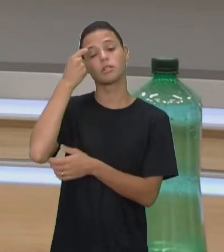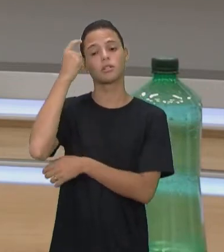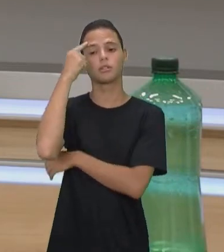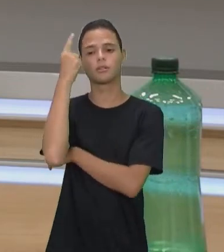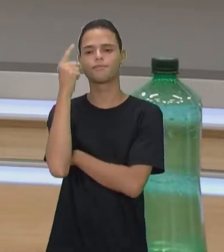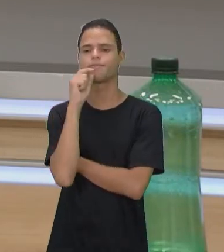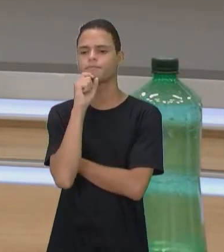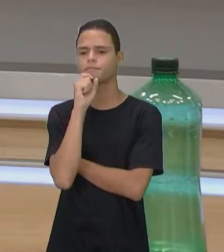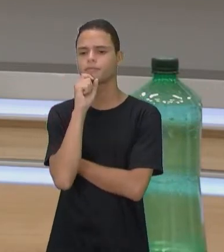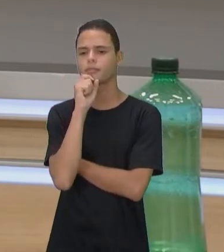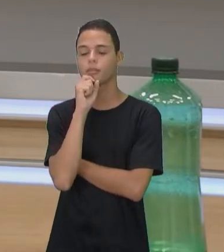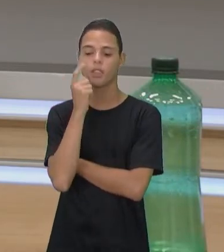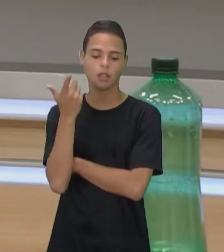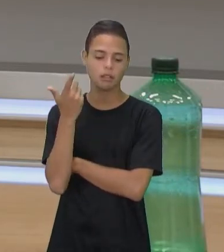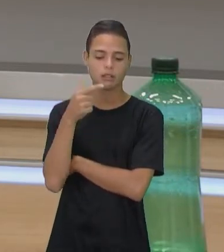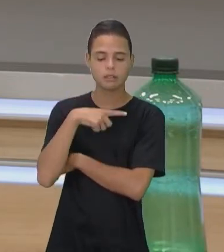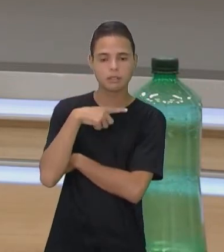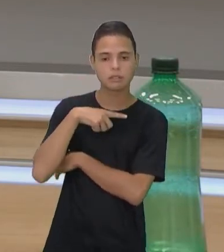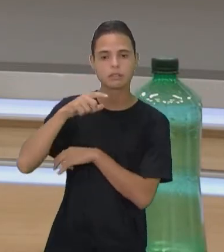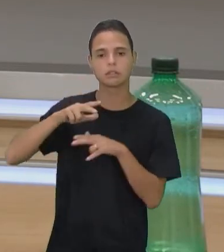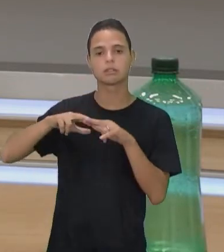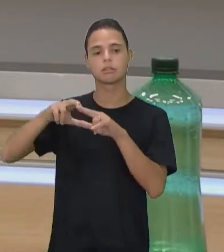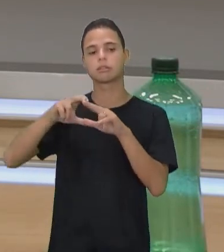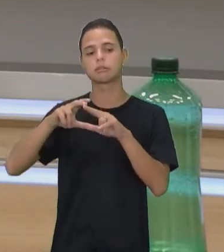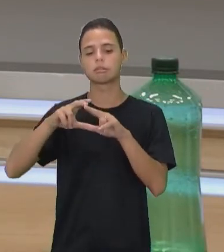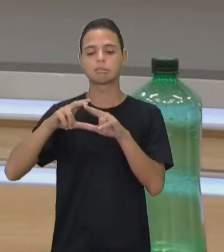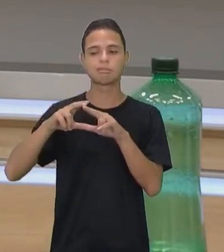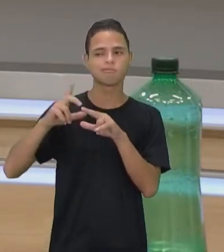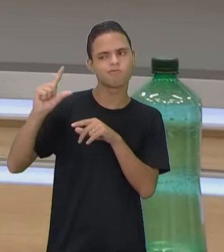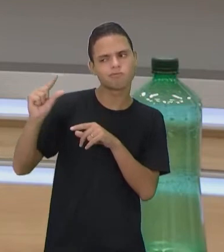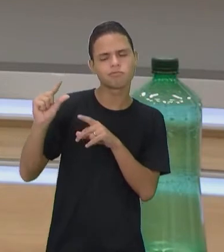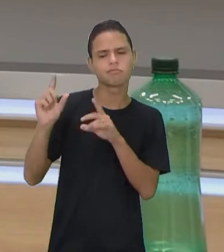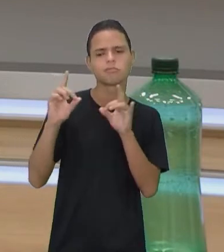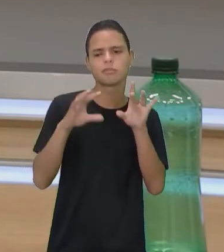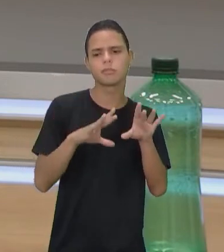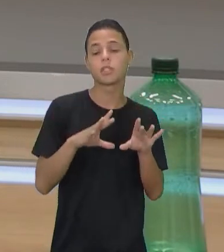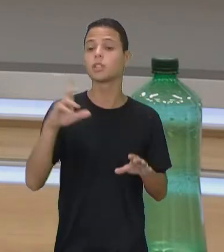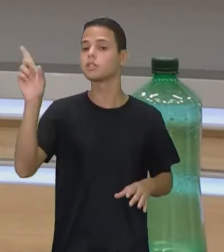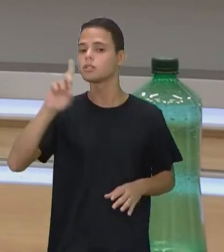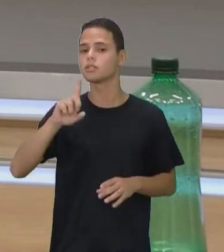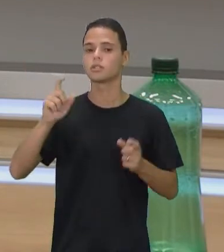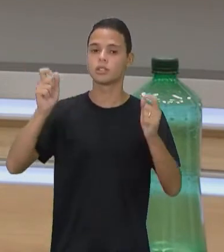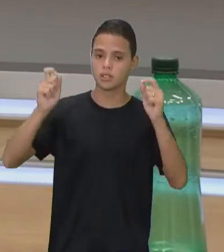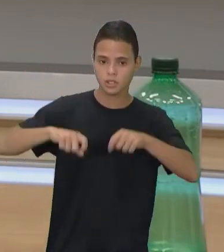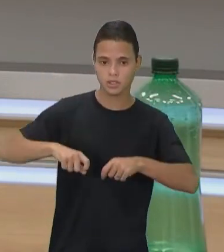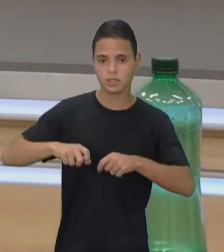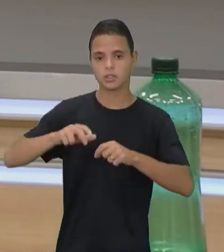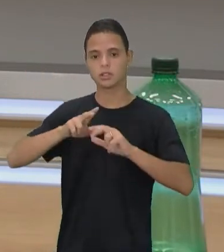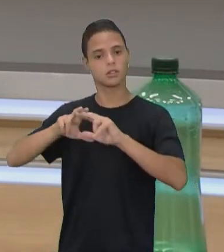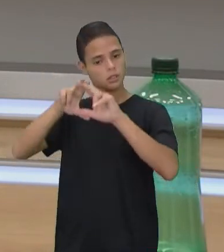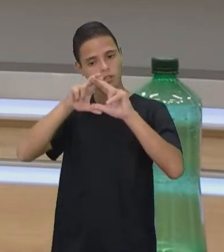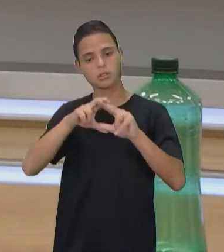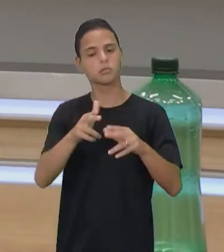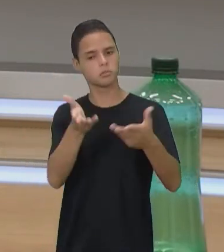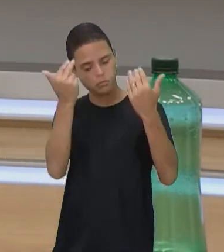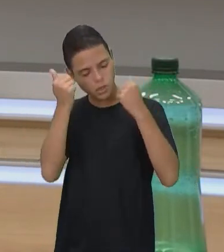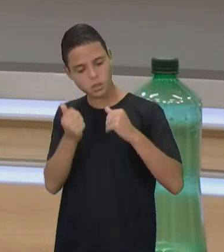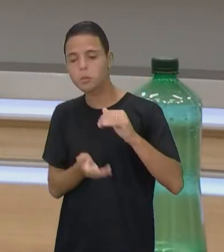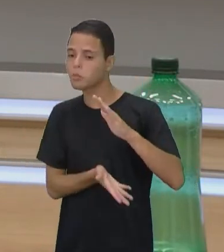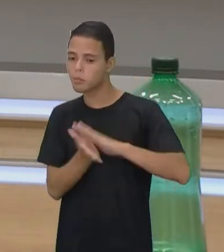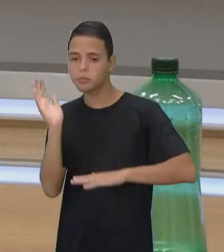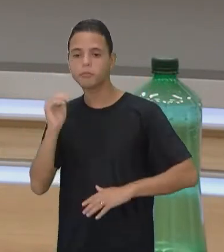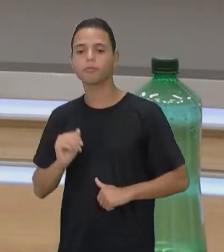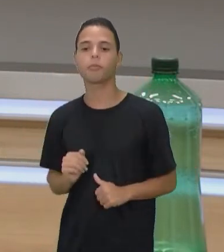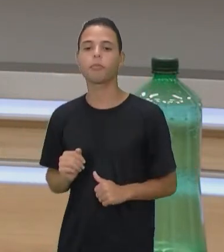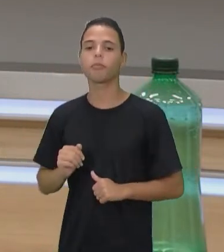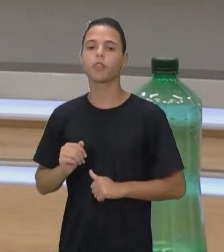lixo reciclável, mas eu vou deixar no não reciclável. Não, se dá para reciclar, vamos reciclar. Não tem para quê a gente pensar em reciclar 80% se